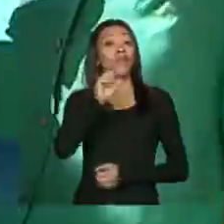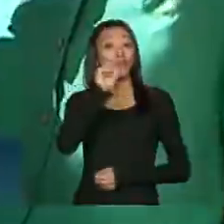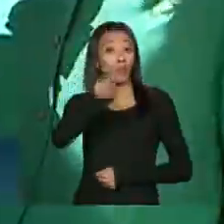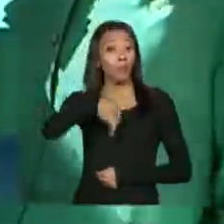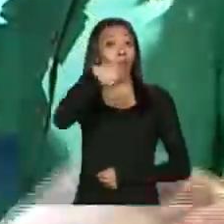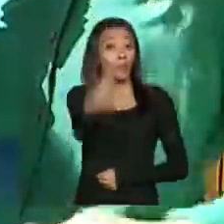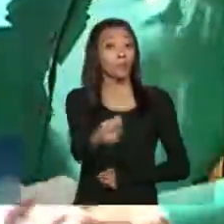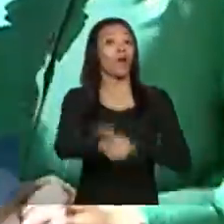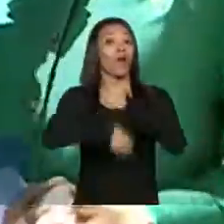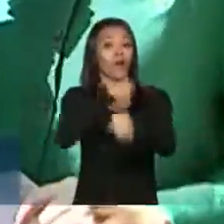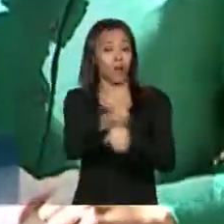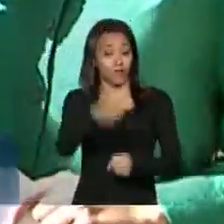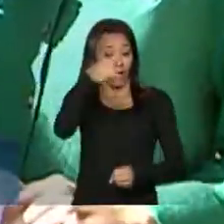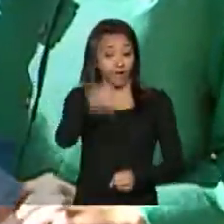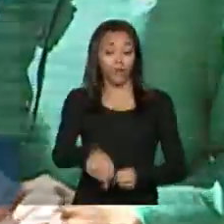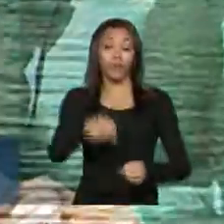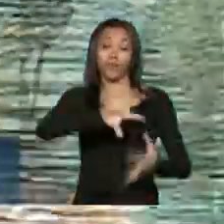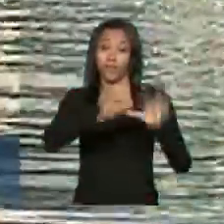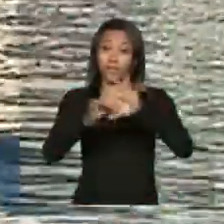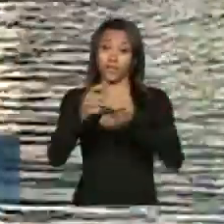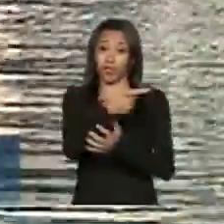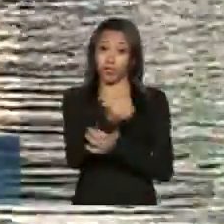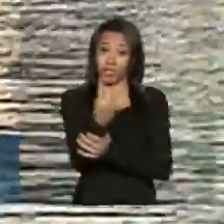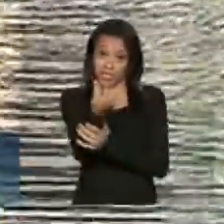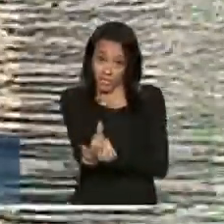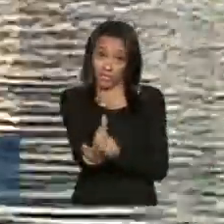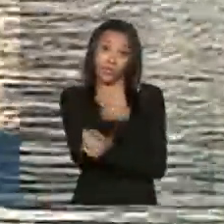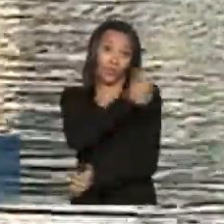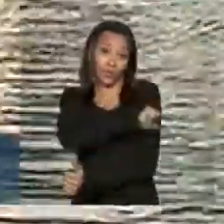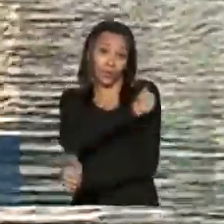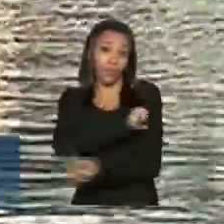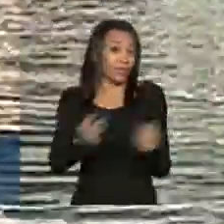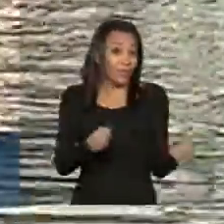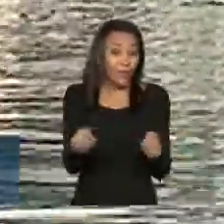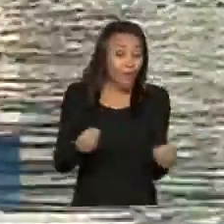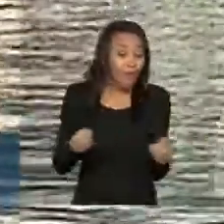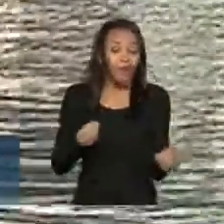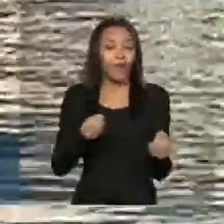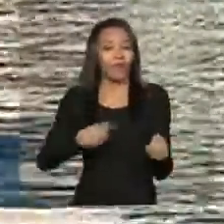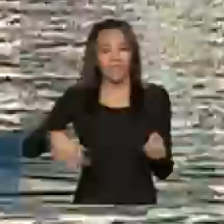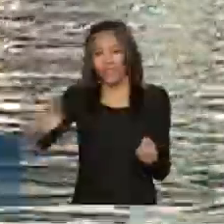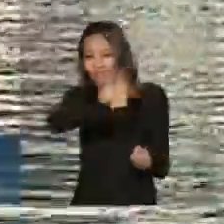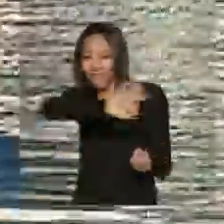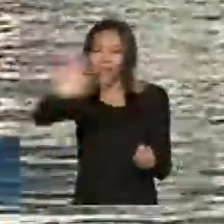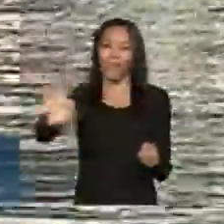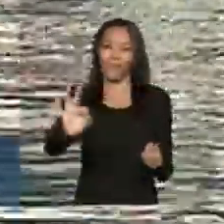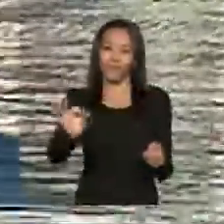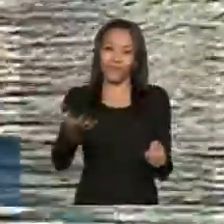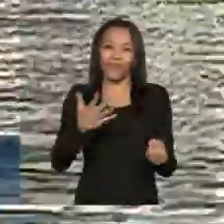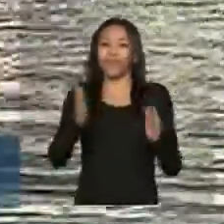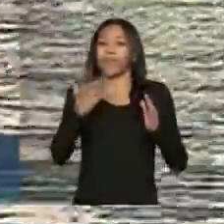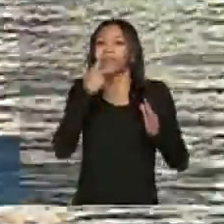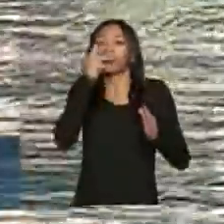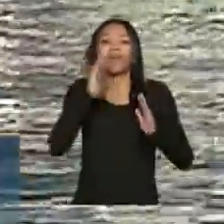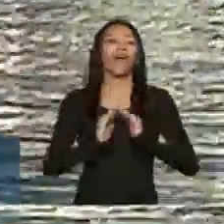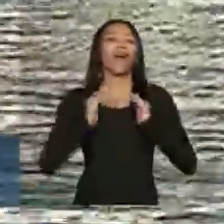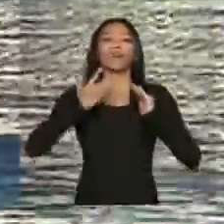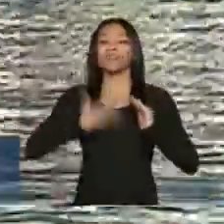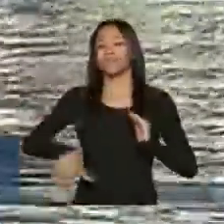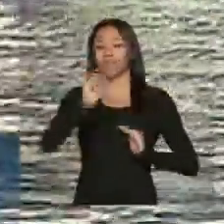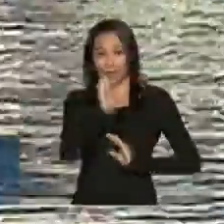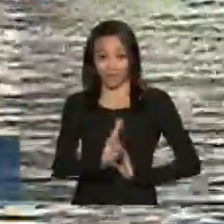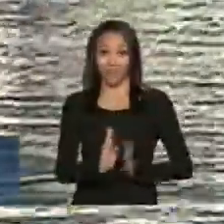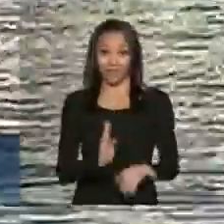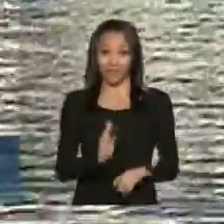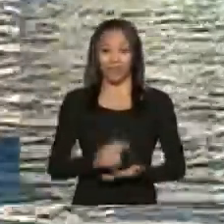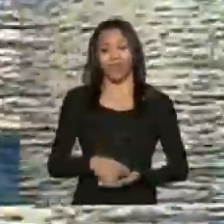jogos olímpicos aqui do rio 2016 é fazer a o espetáculo em casa nem como é que tá é maravilhoso né